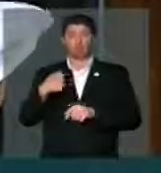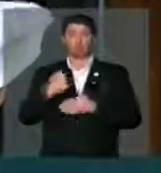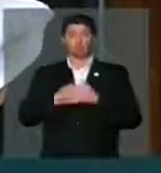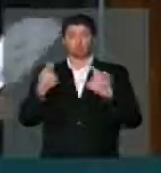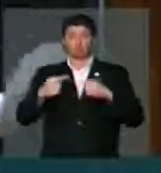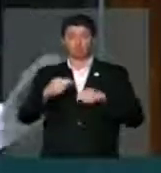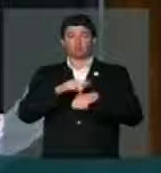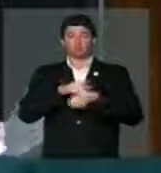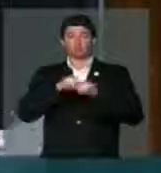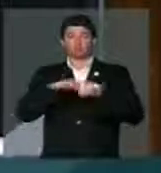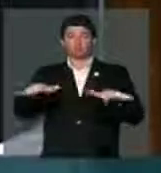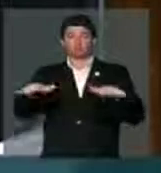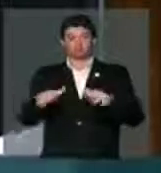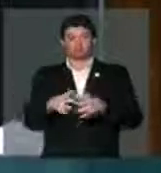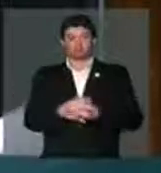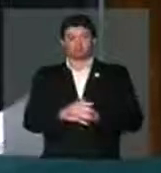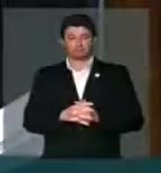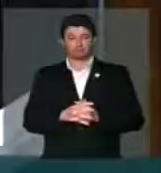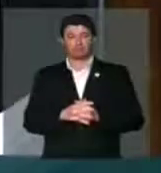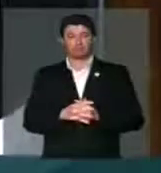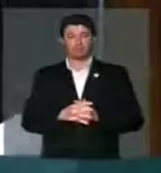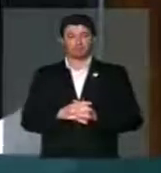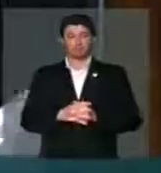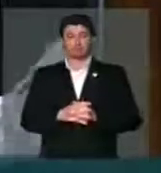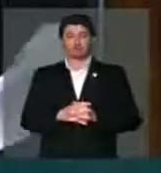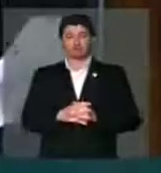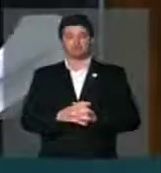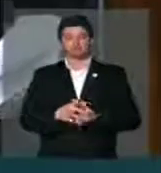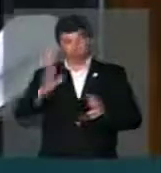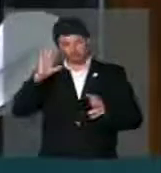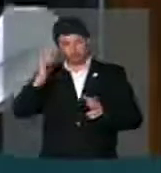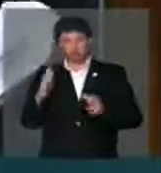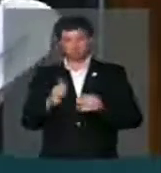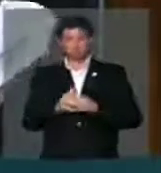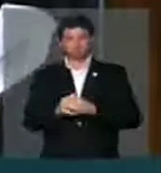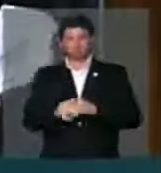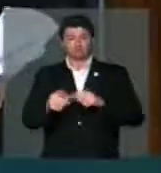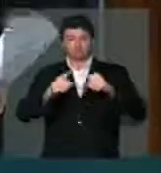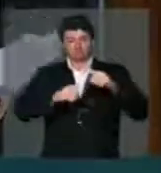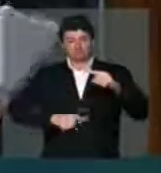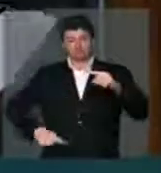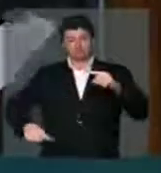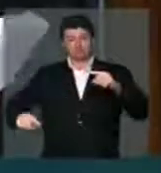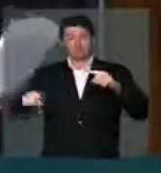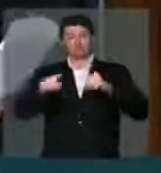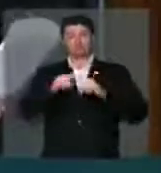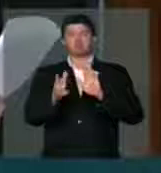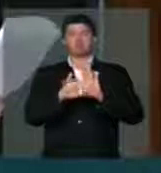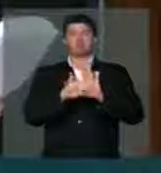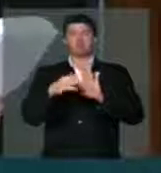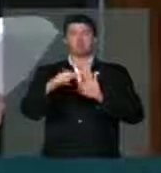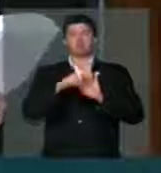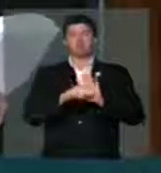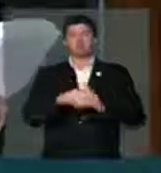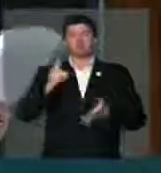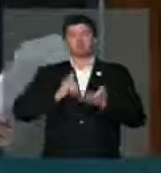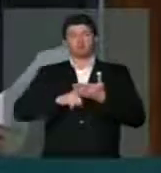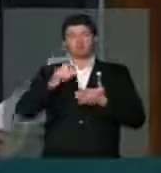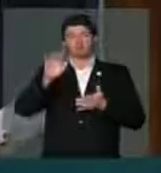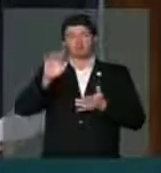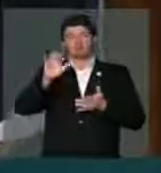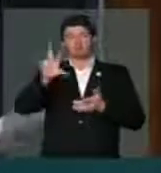combate. Para concluir. Fechando exatamente o ciclo das proposições que poderemos,